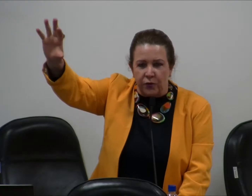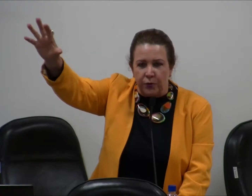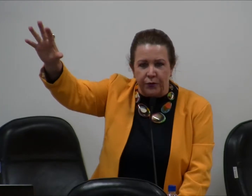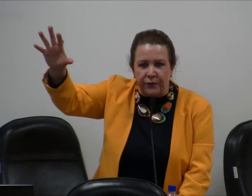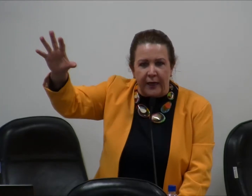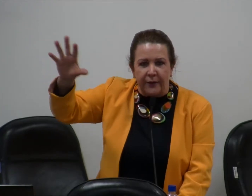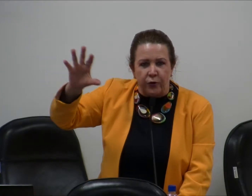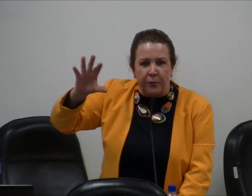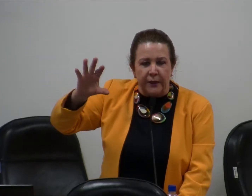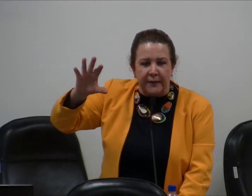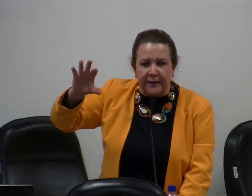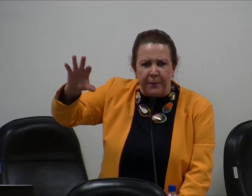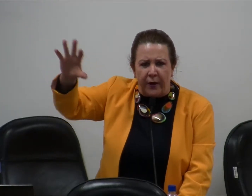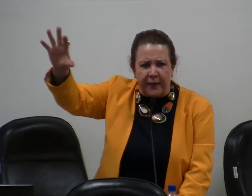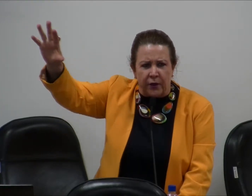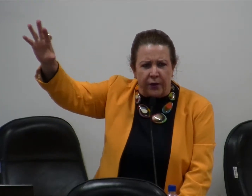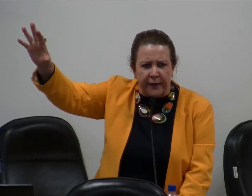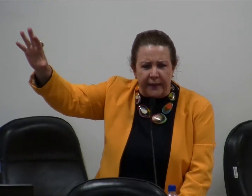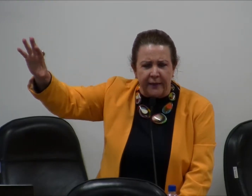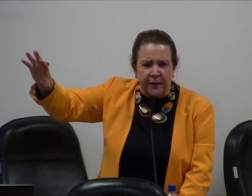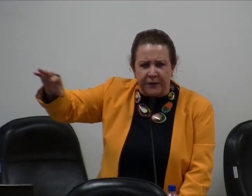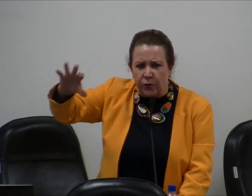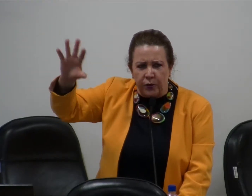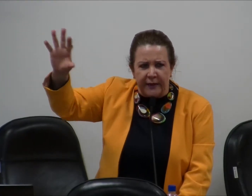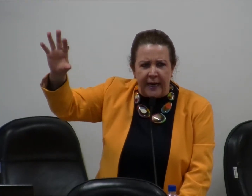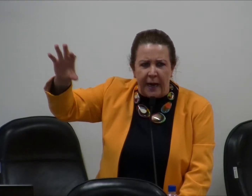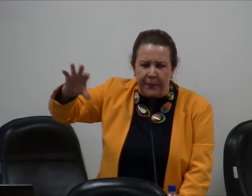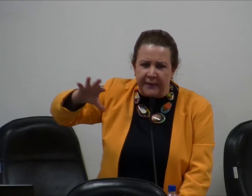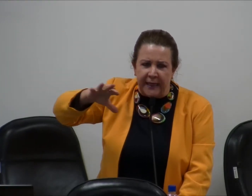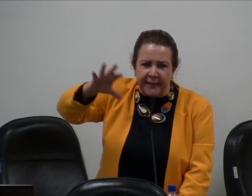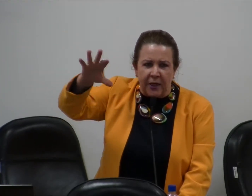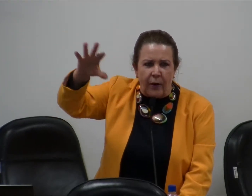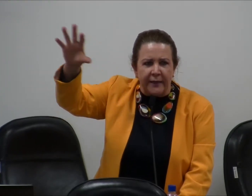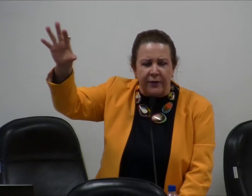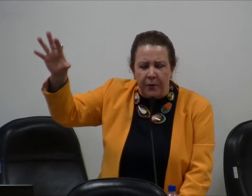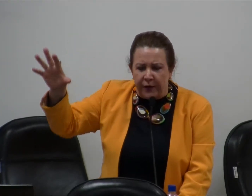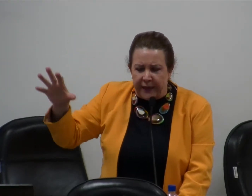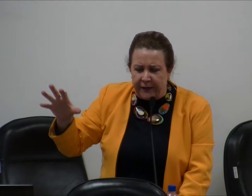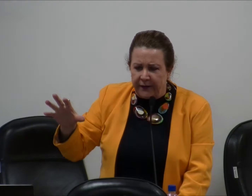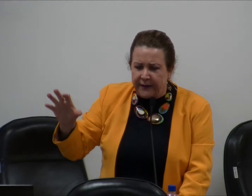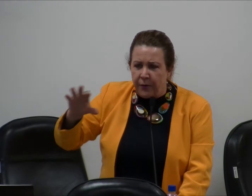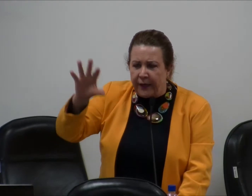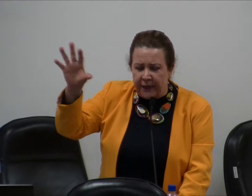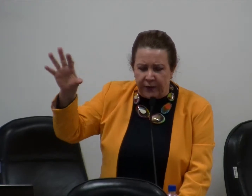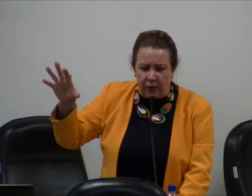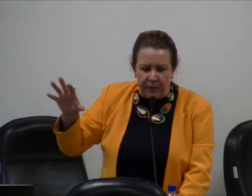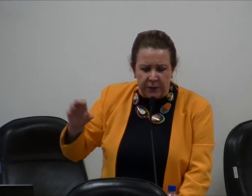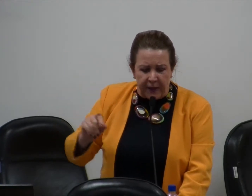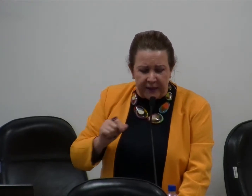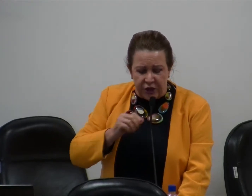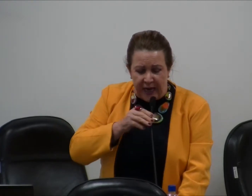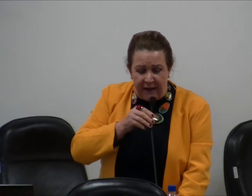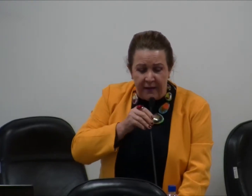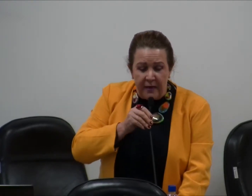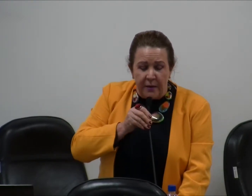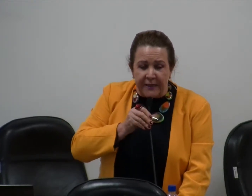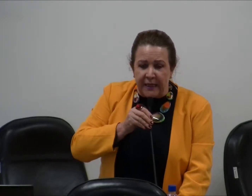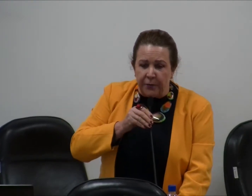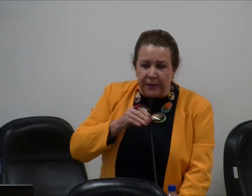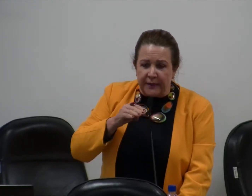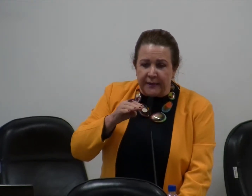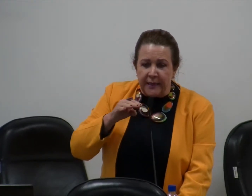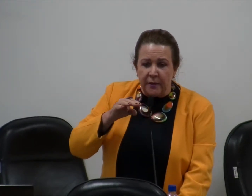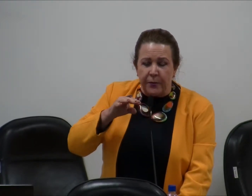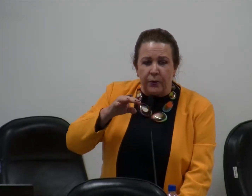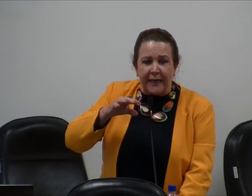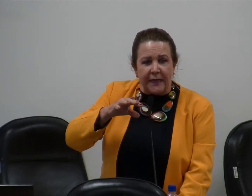Avenida, todo mundo fala que ficou bonita. Está morrendo agora, né? Porque se não cuidar, a planta é inadequada, vai morrer. Está morrendo ali algumas plantas já. Mas ali,